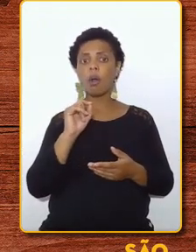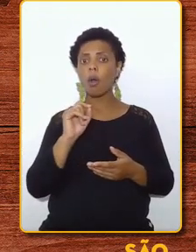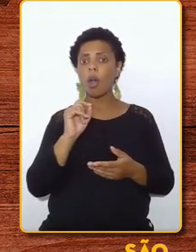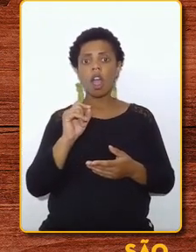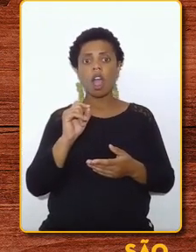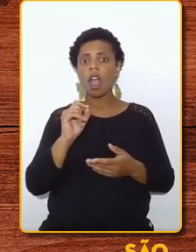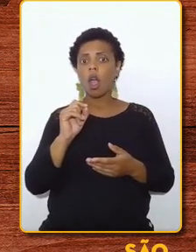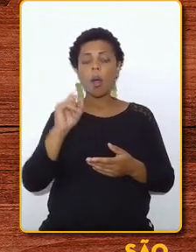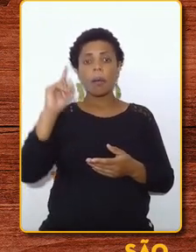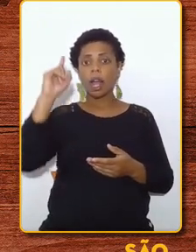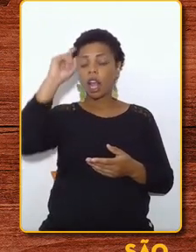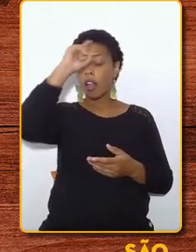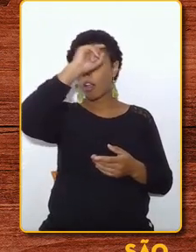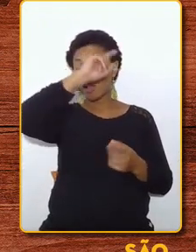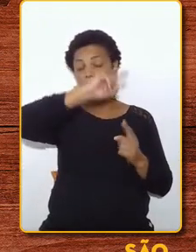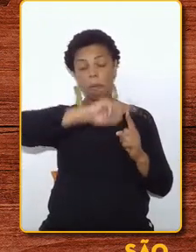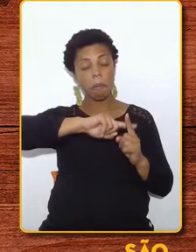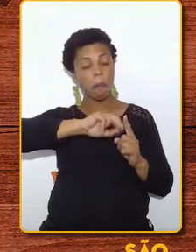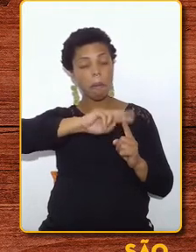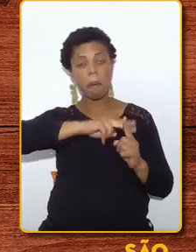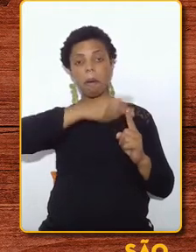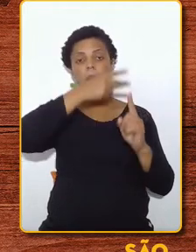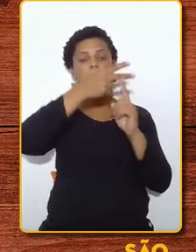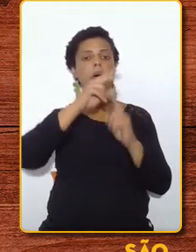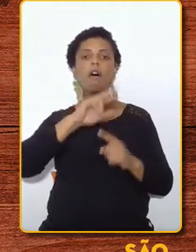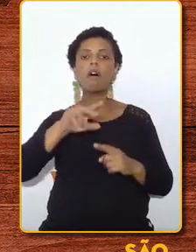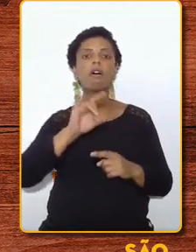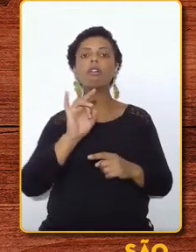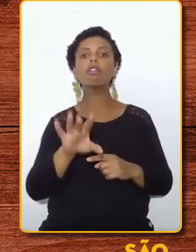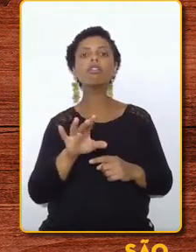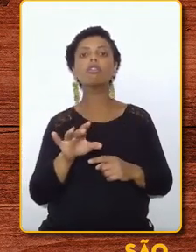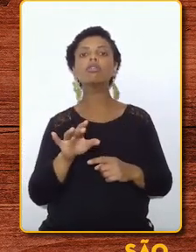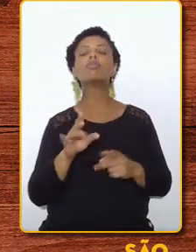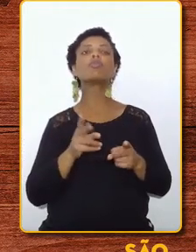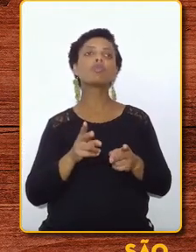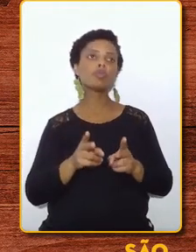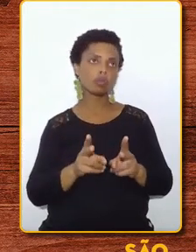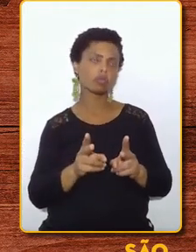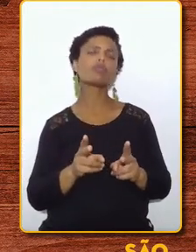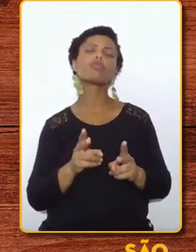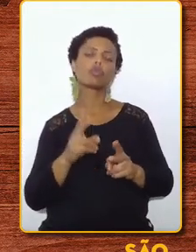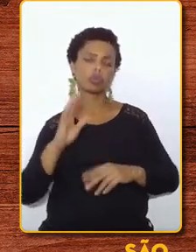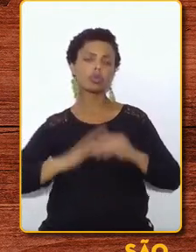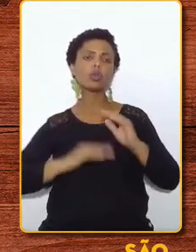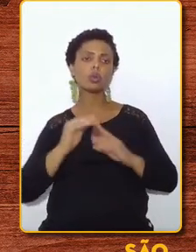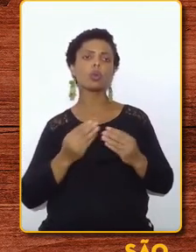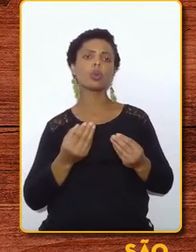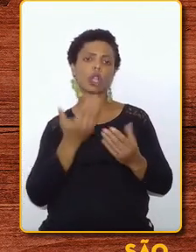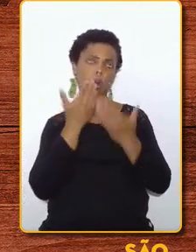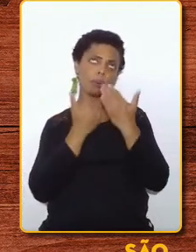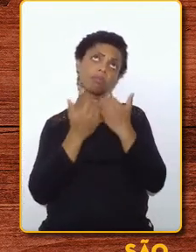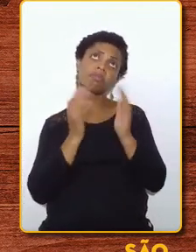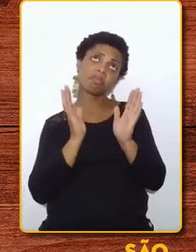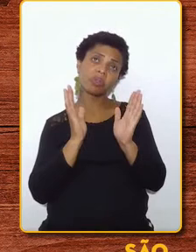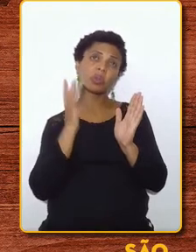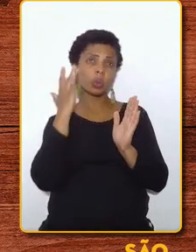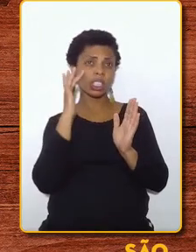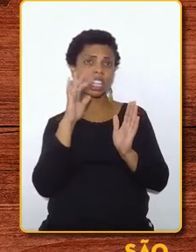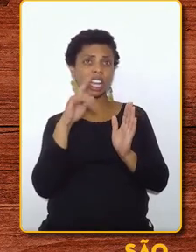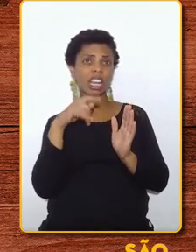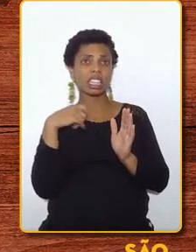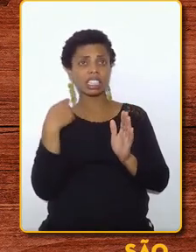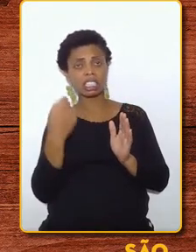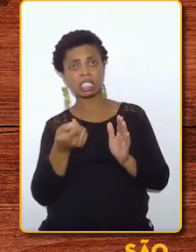é somente, continua sendo um grande produtor de alimentos, se é que a gente pode chamar soja,